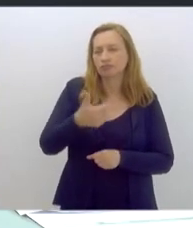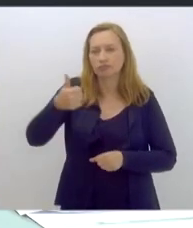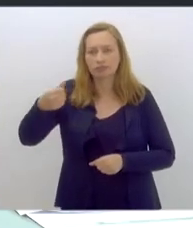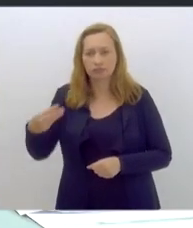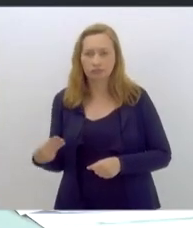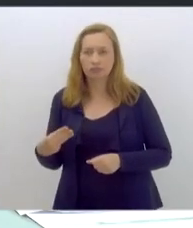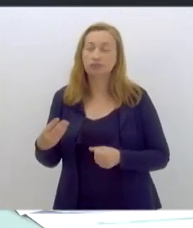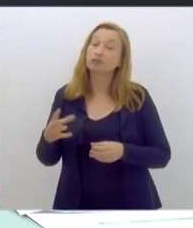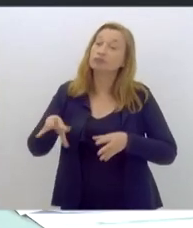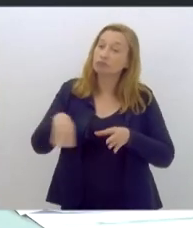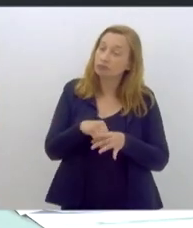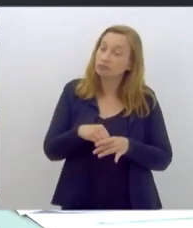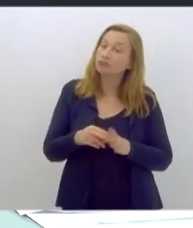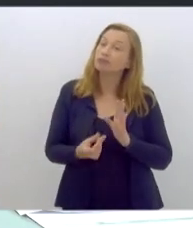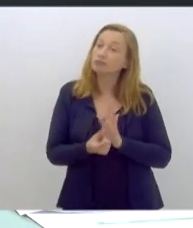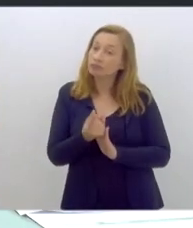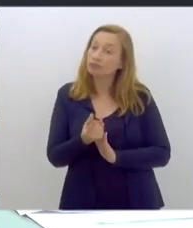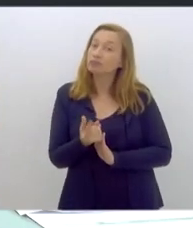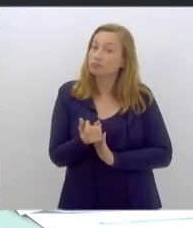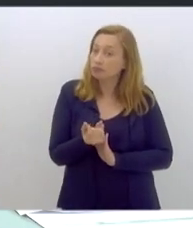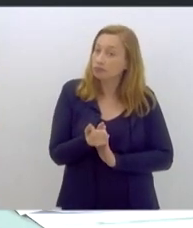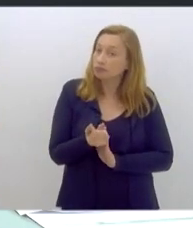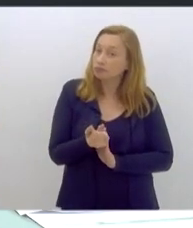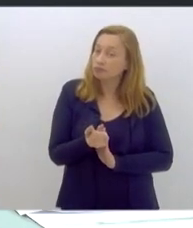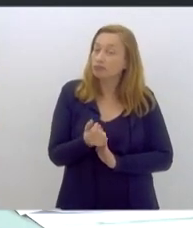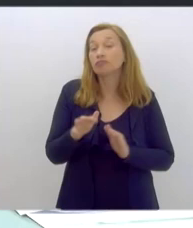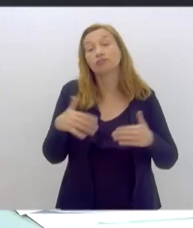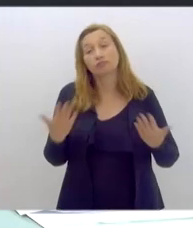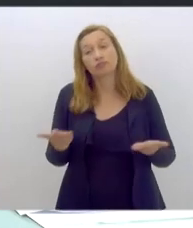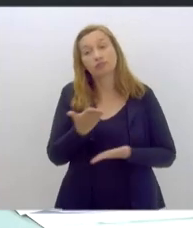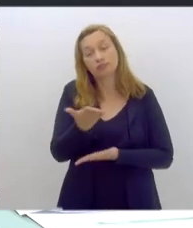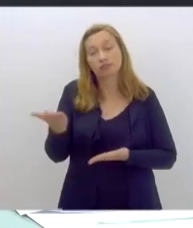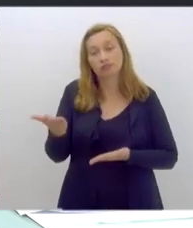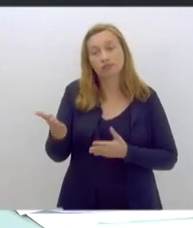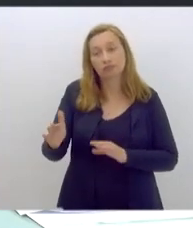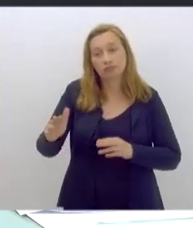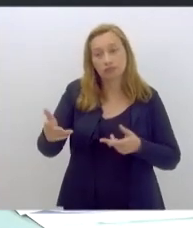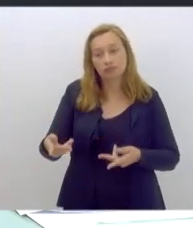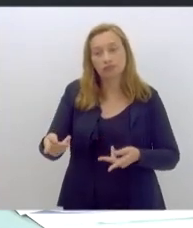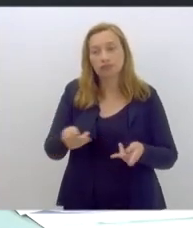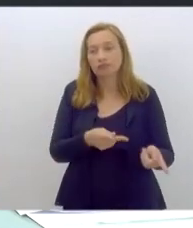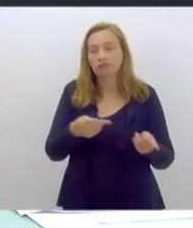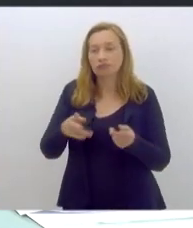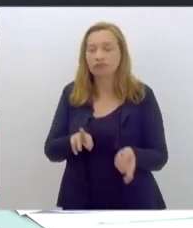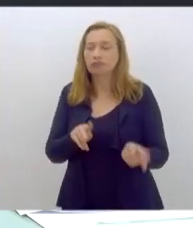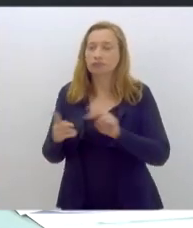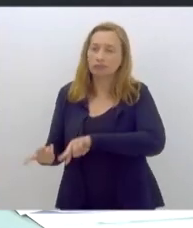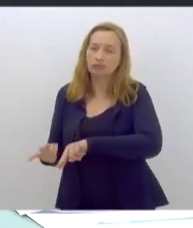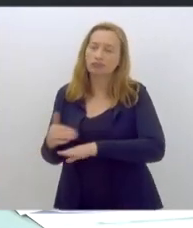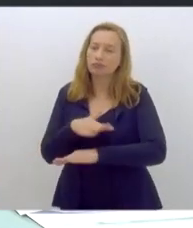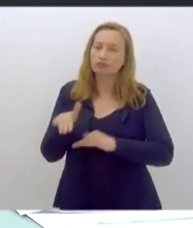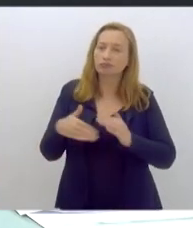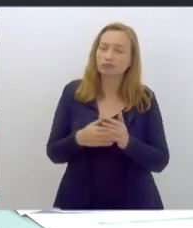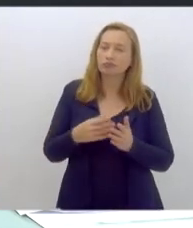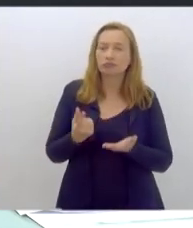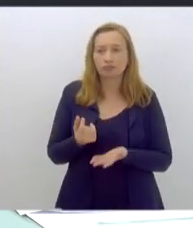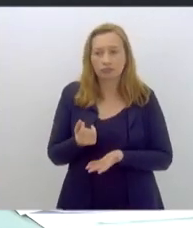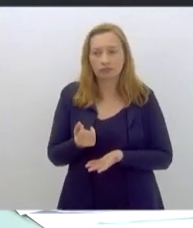tá no orçamento o valor quando os senhores manda o orçamento todos os valores estimados